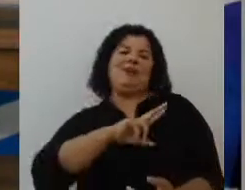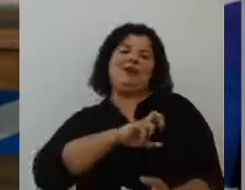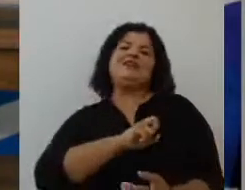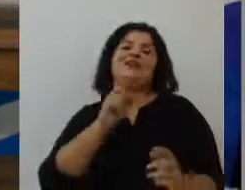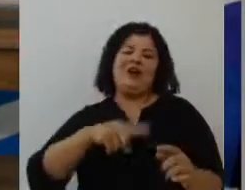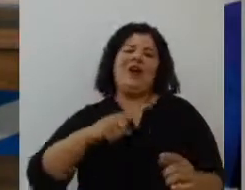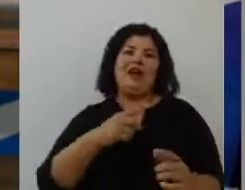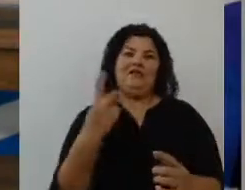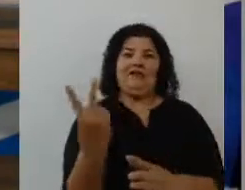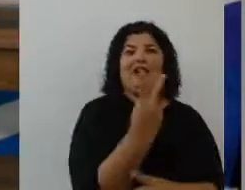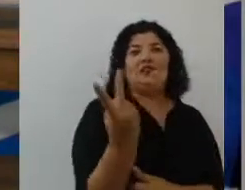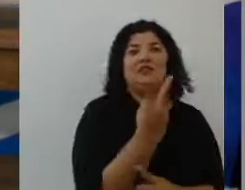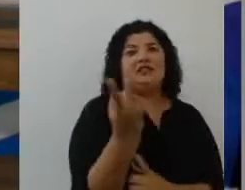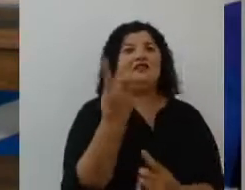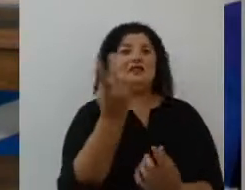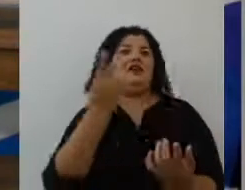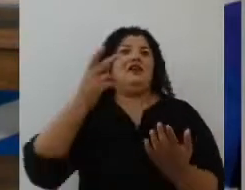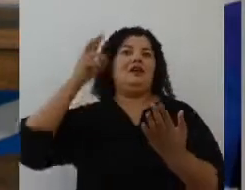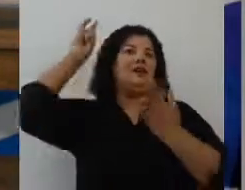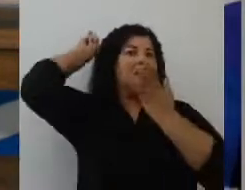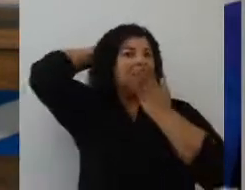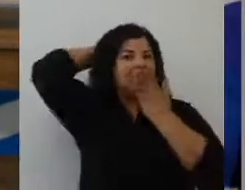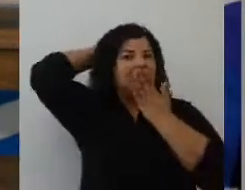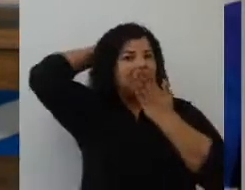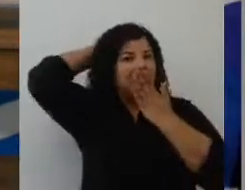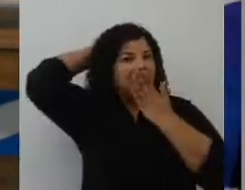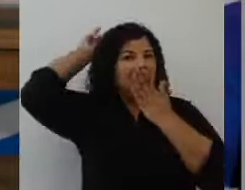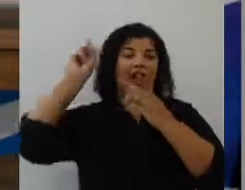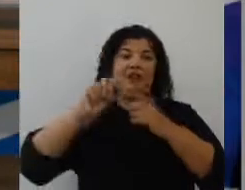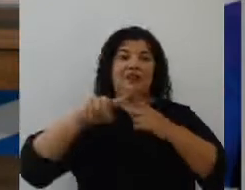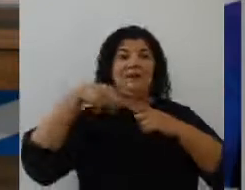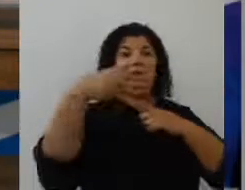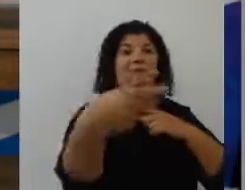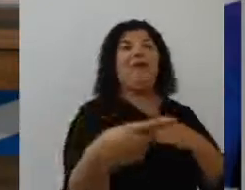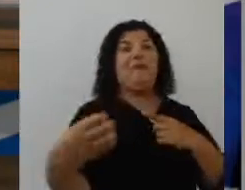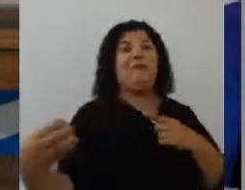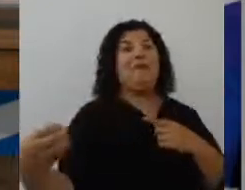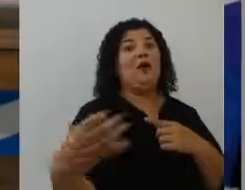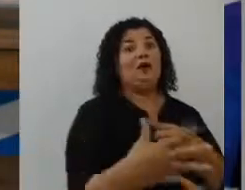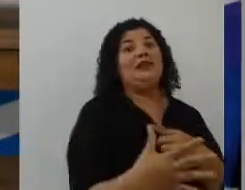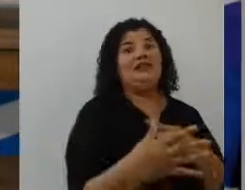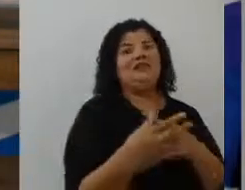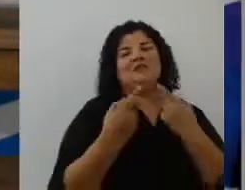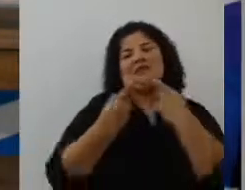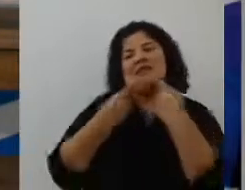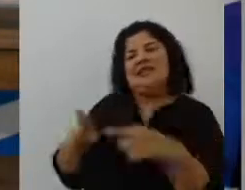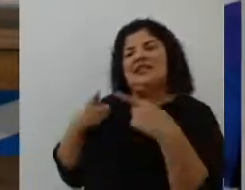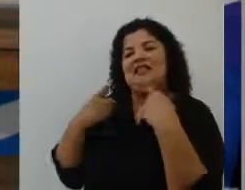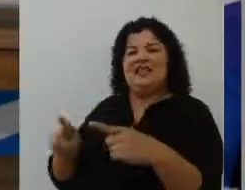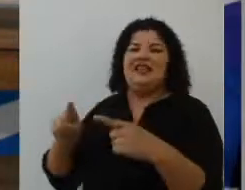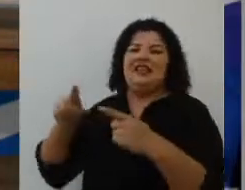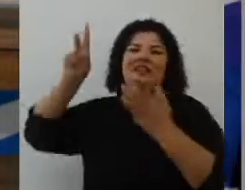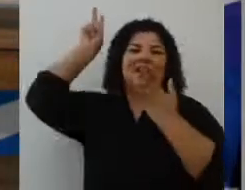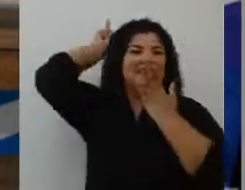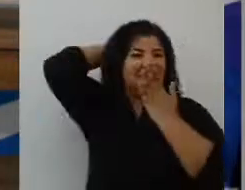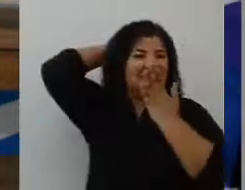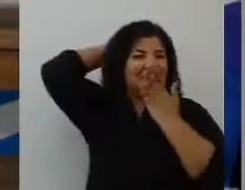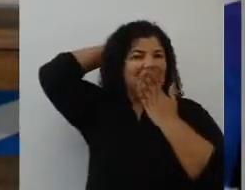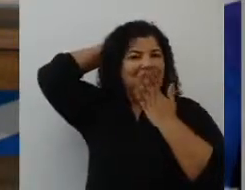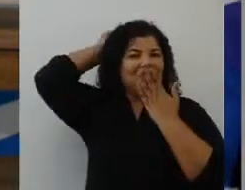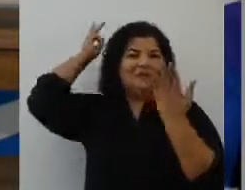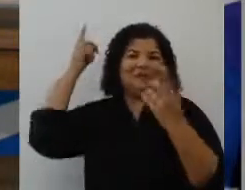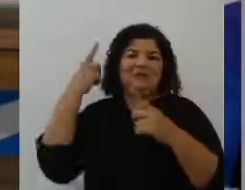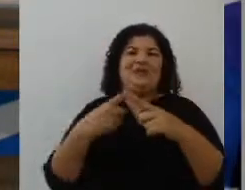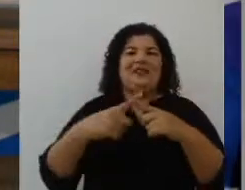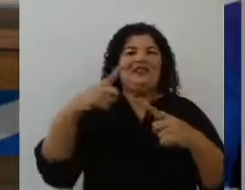romantismo. Vale lembrar que lá na frente o modernismo vai fazer críticas a esse índio idealizado. Lá a gente vai encontrar